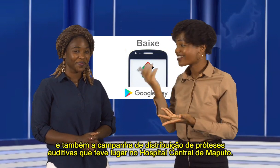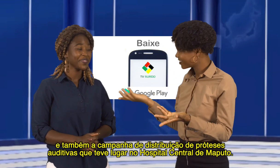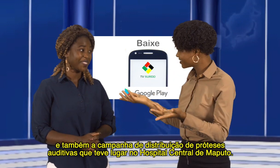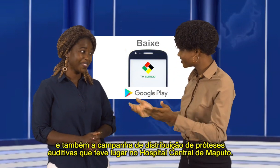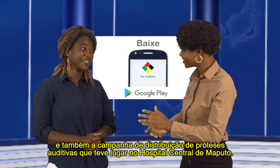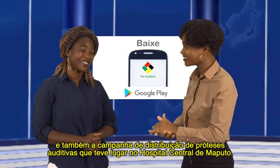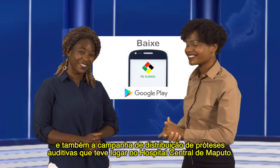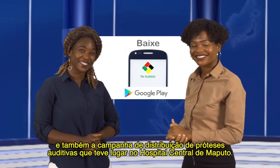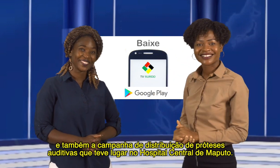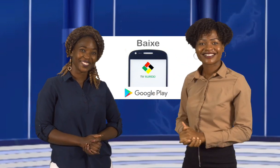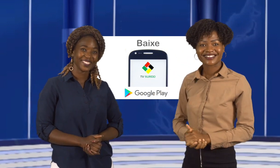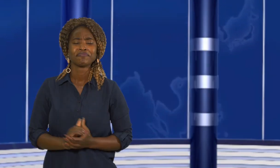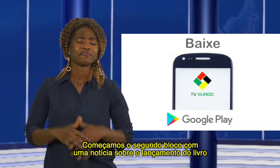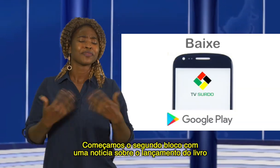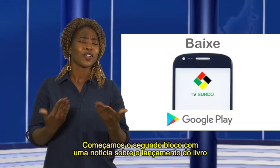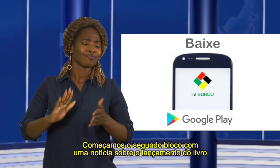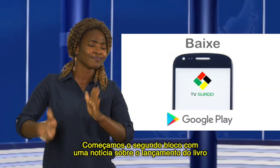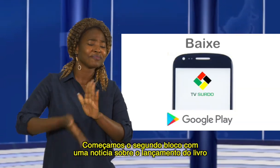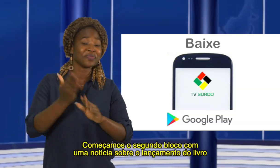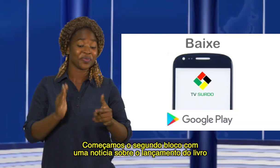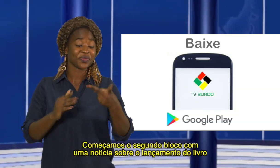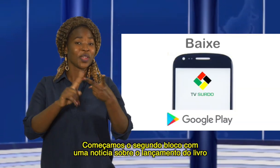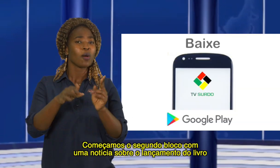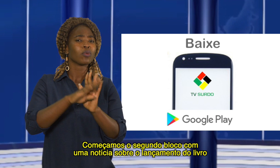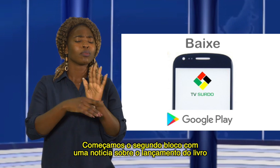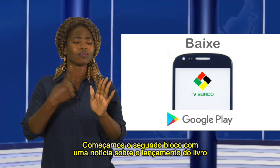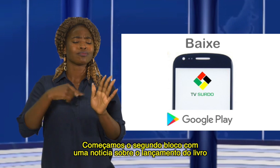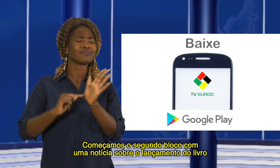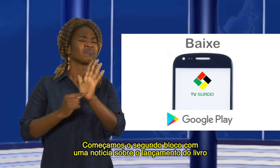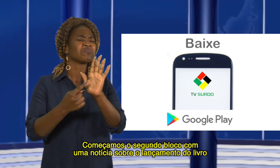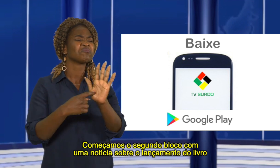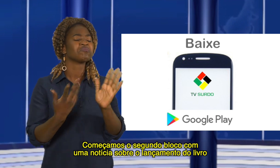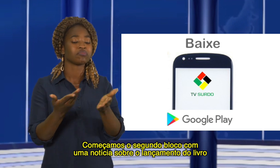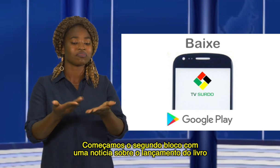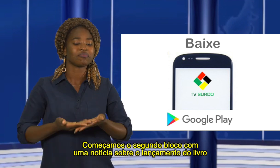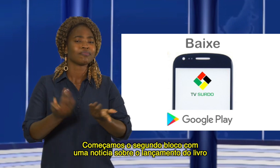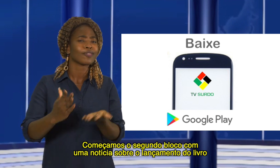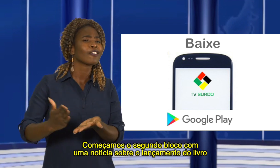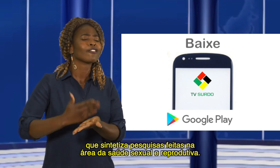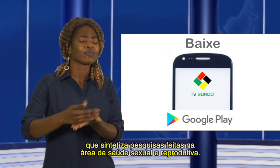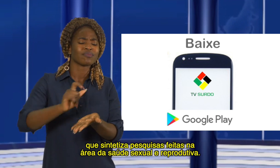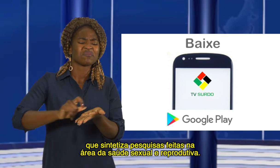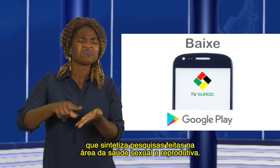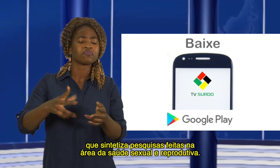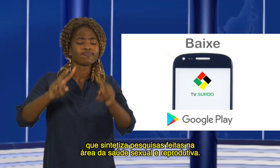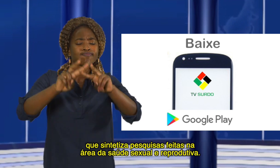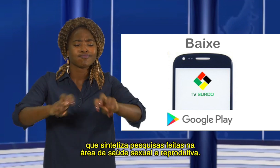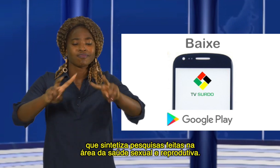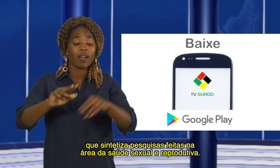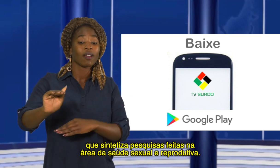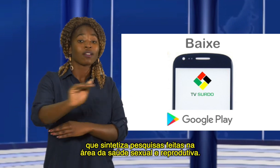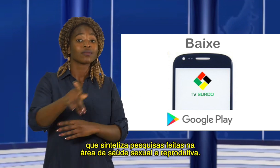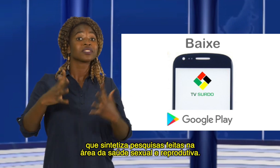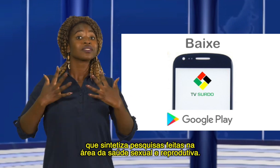lugar no Hospital Central do Maputo. Começamos o segundo bloco com uma notícia sobre o lançamento do livro que sintetiza